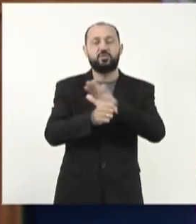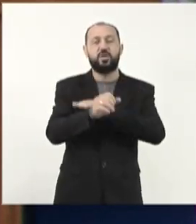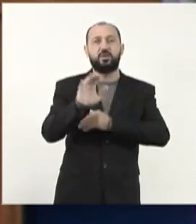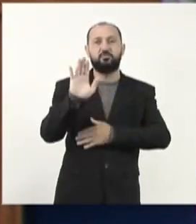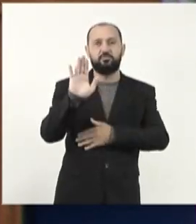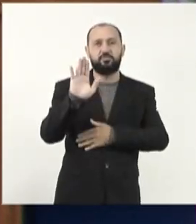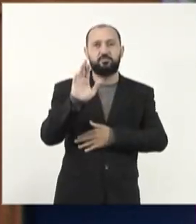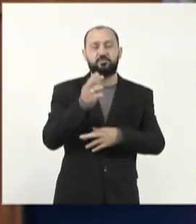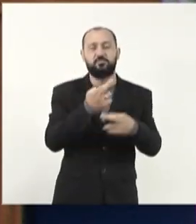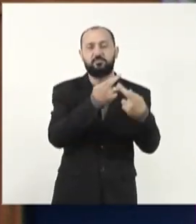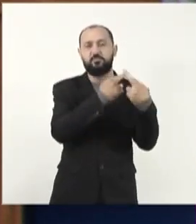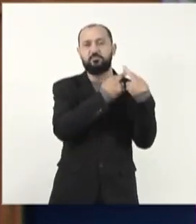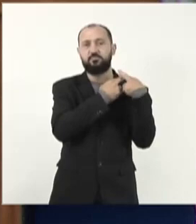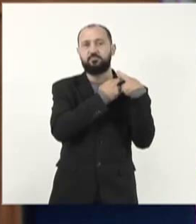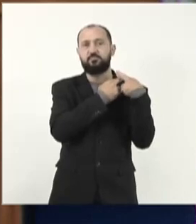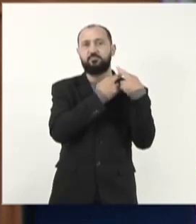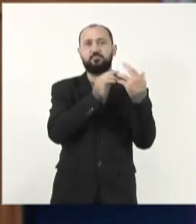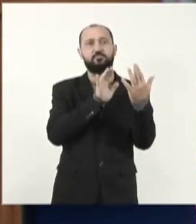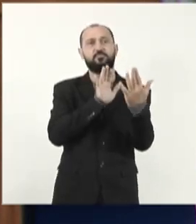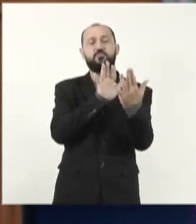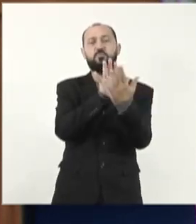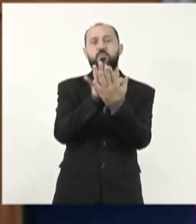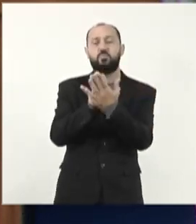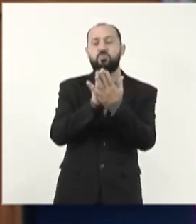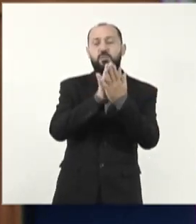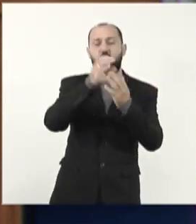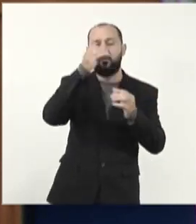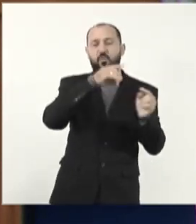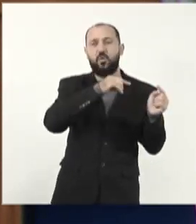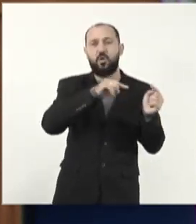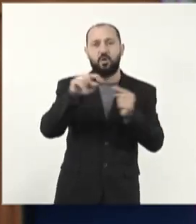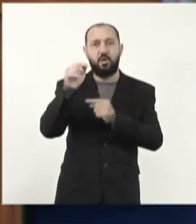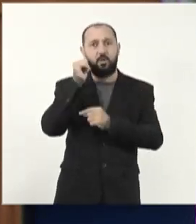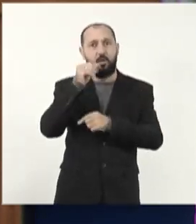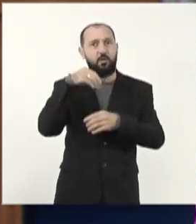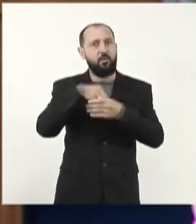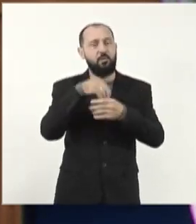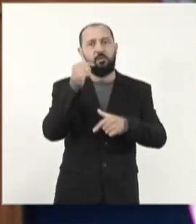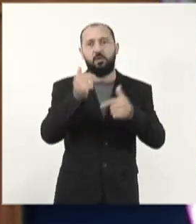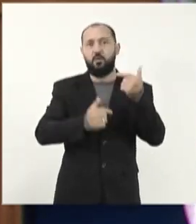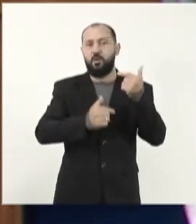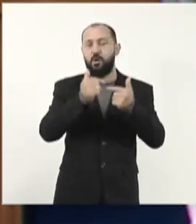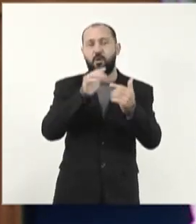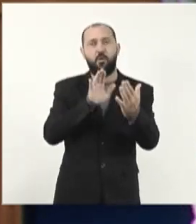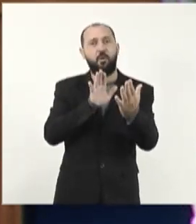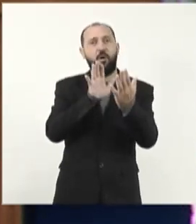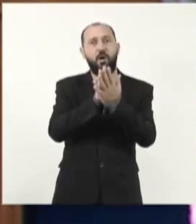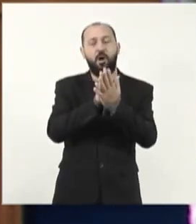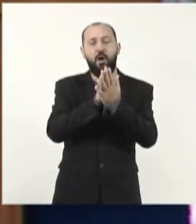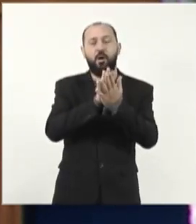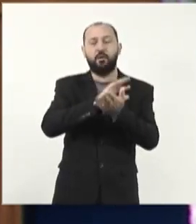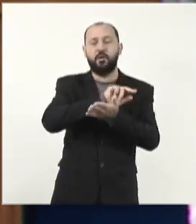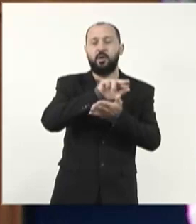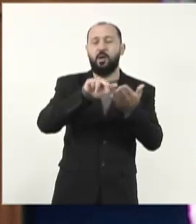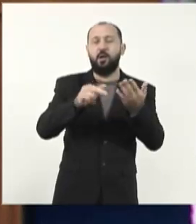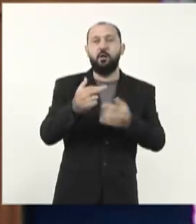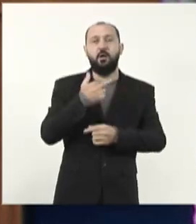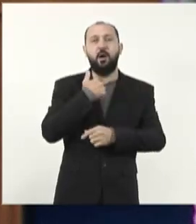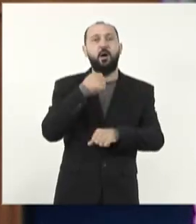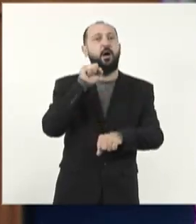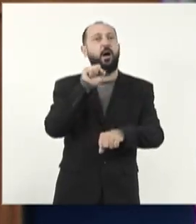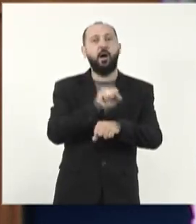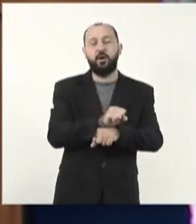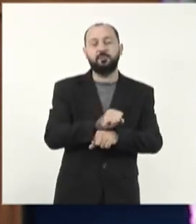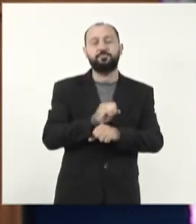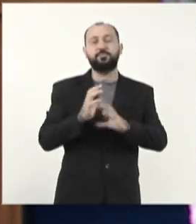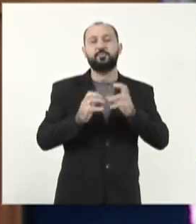essa responsabilidade do enfrentamento à violência contra as mulheres na política e do enfrentamento à misoginia não pode mais ser uma